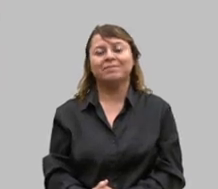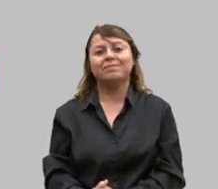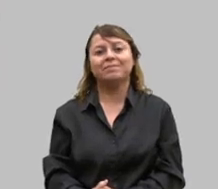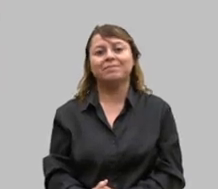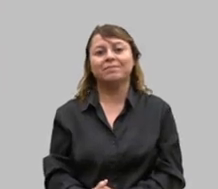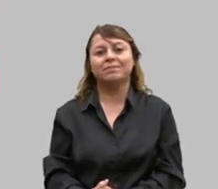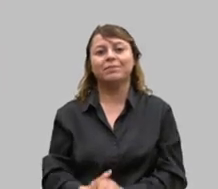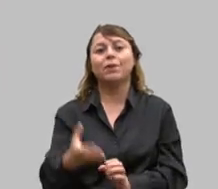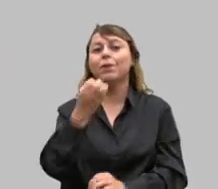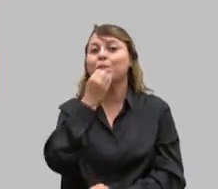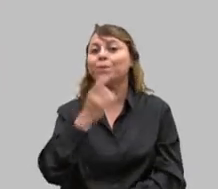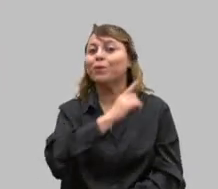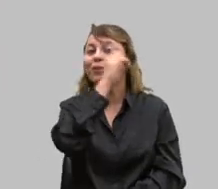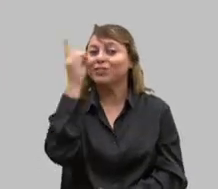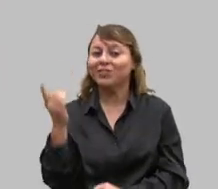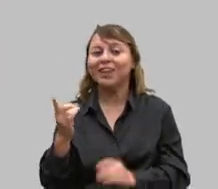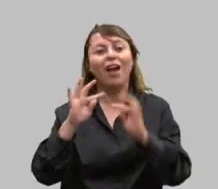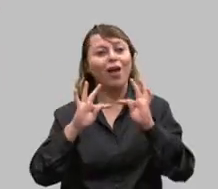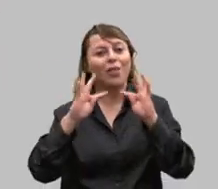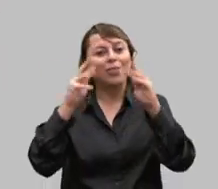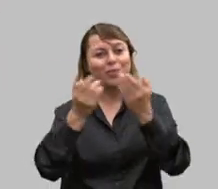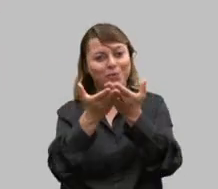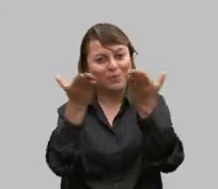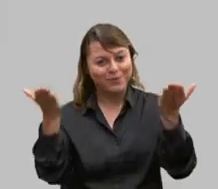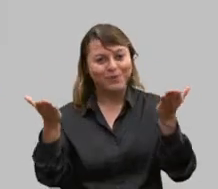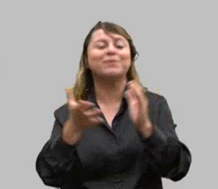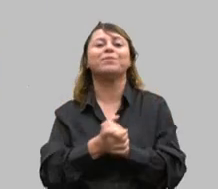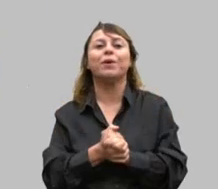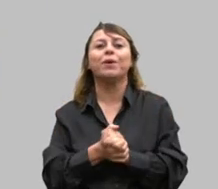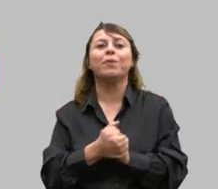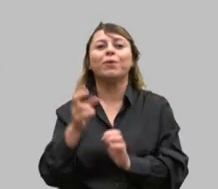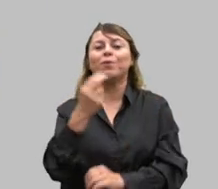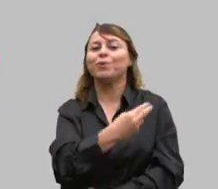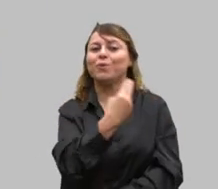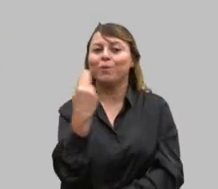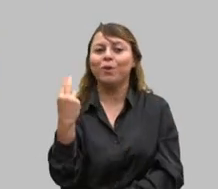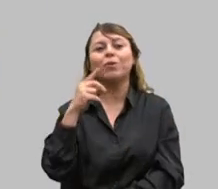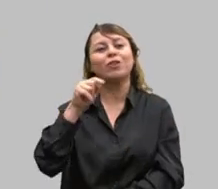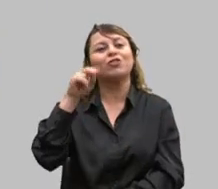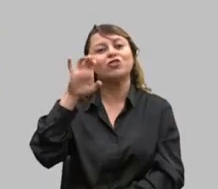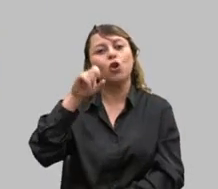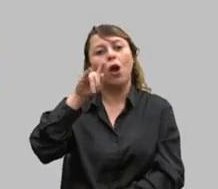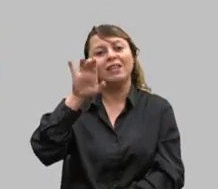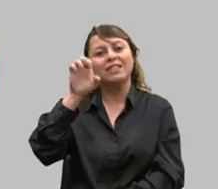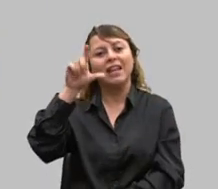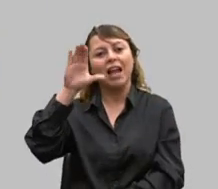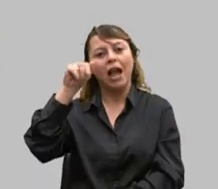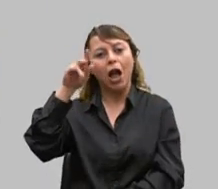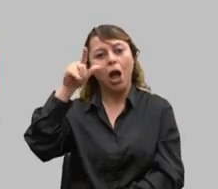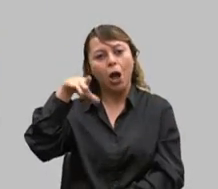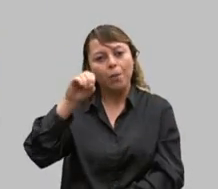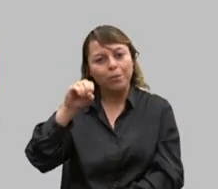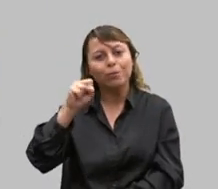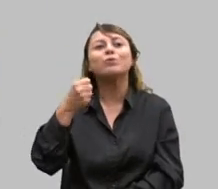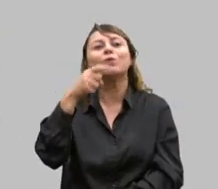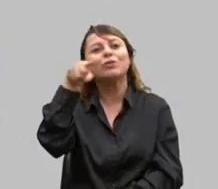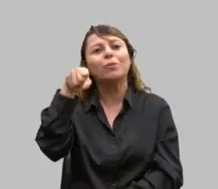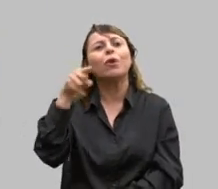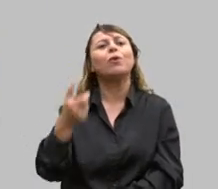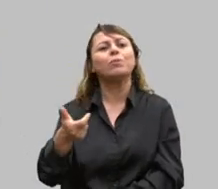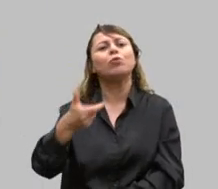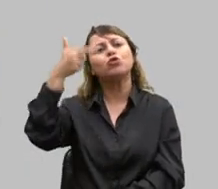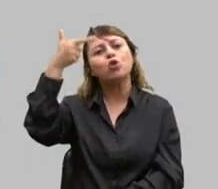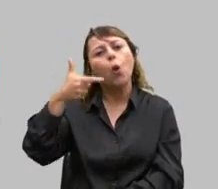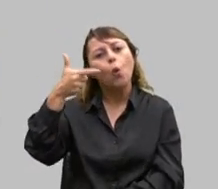Bom dia a todos meu nome enquanto vereadora Joyce Câmara estou vereadora pelo segundo mandato